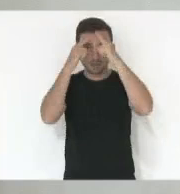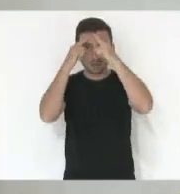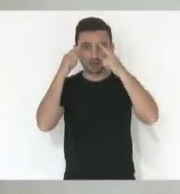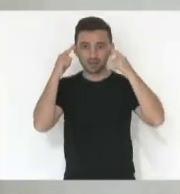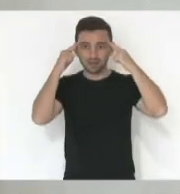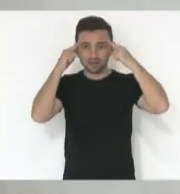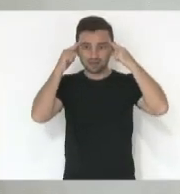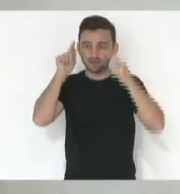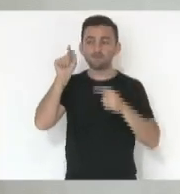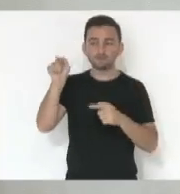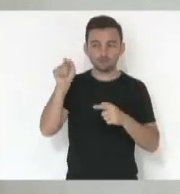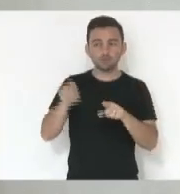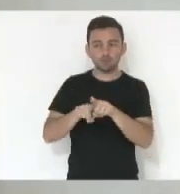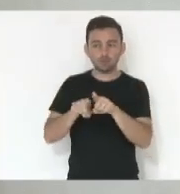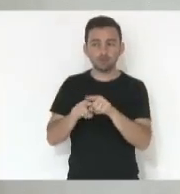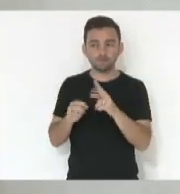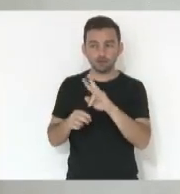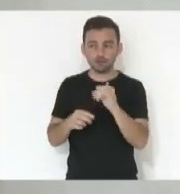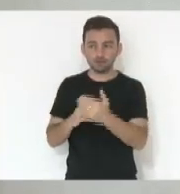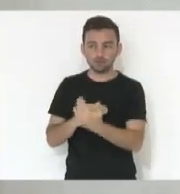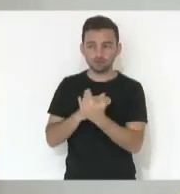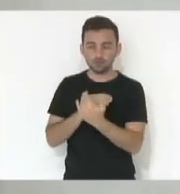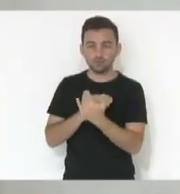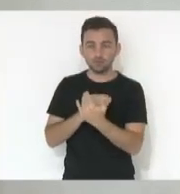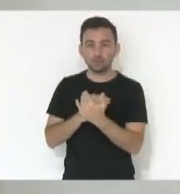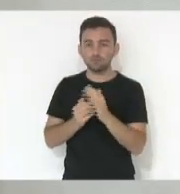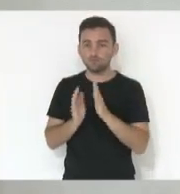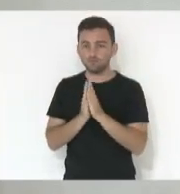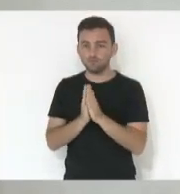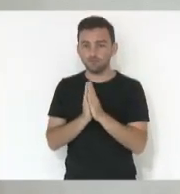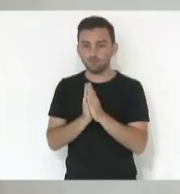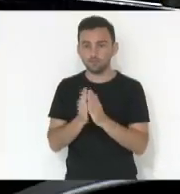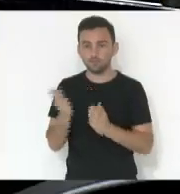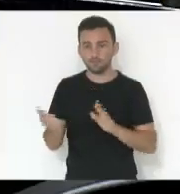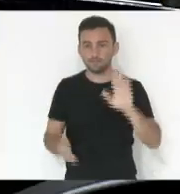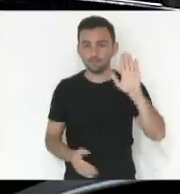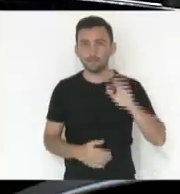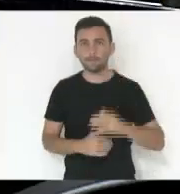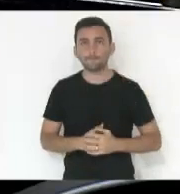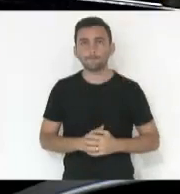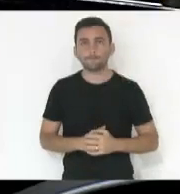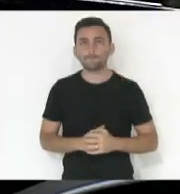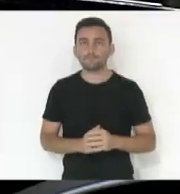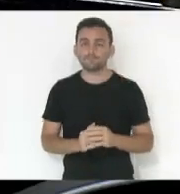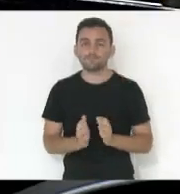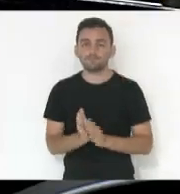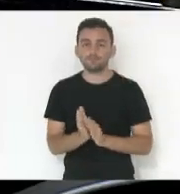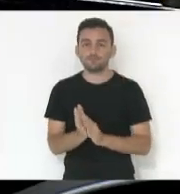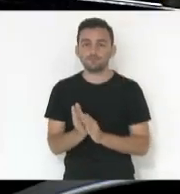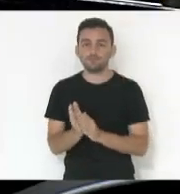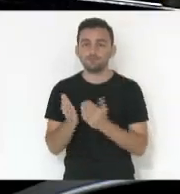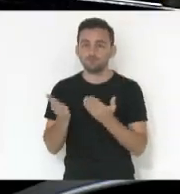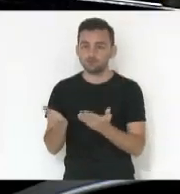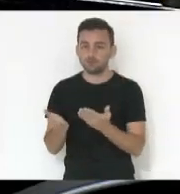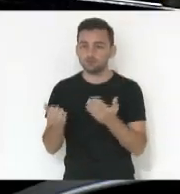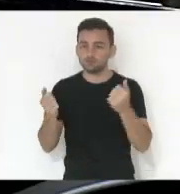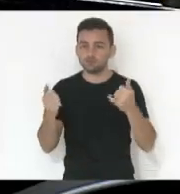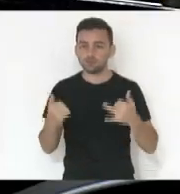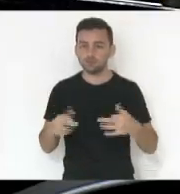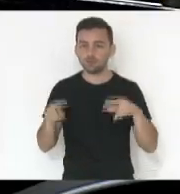vai contribuir também com esse debate. Por gentileza, com a palavra. Obrigado, deputado, e parabéns por estar abordando esse